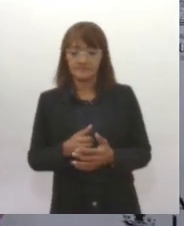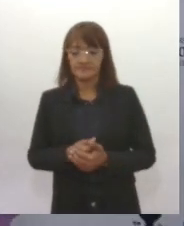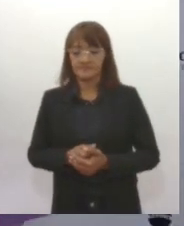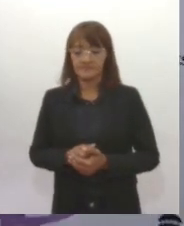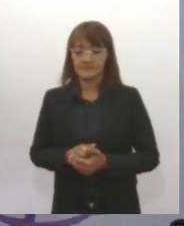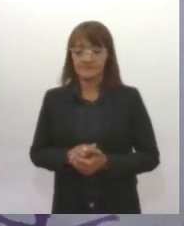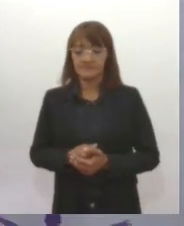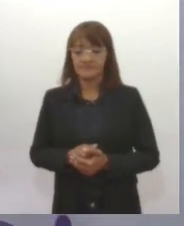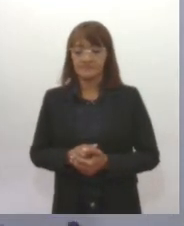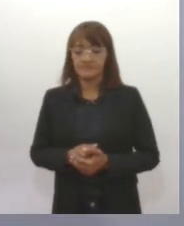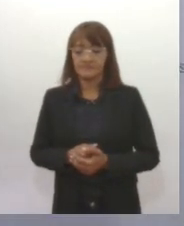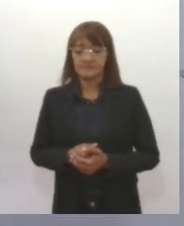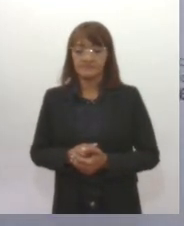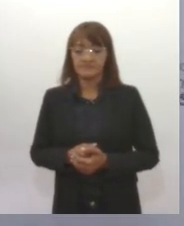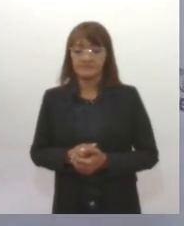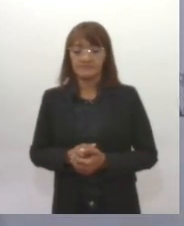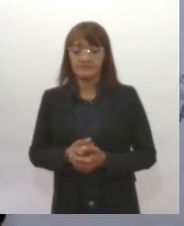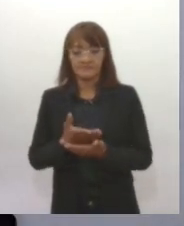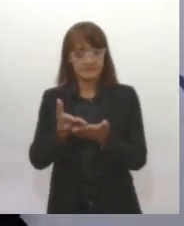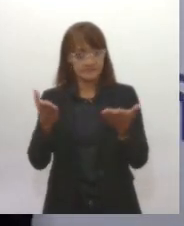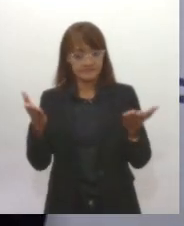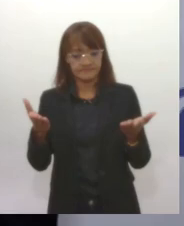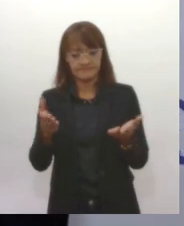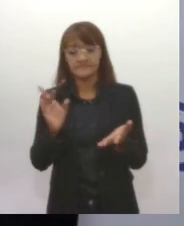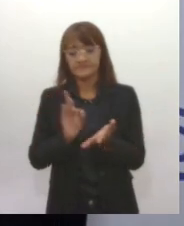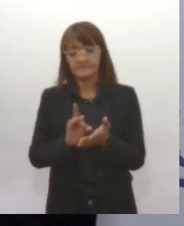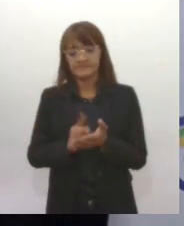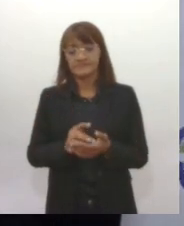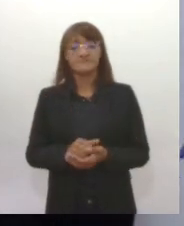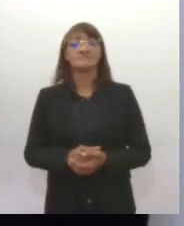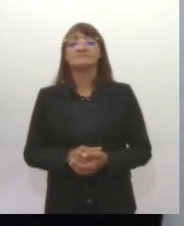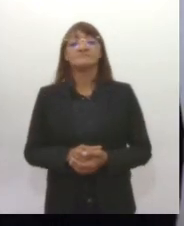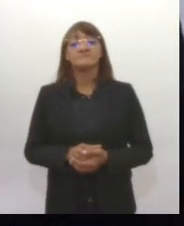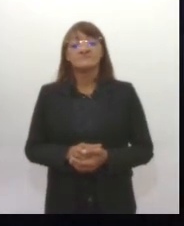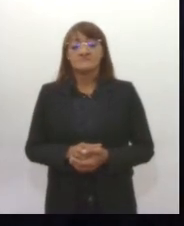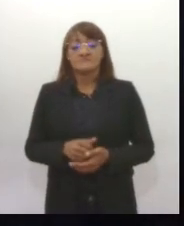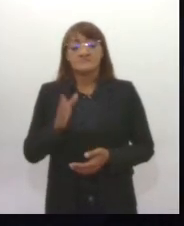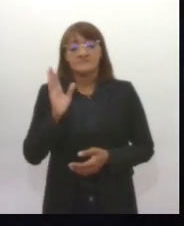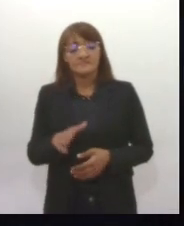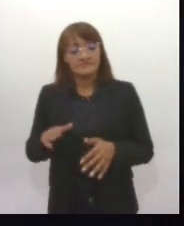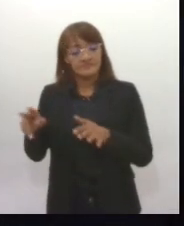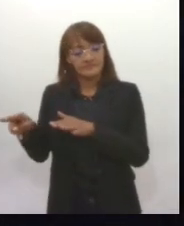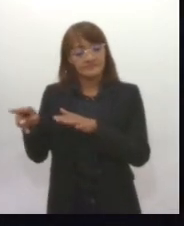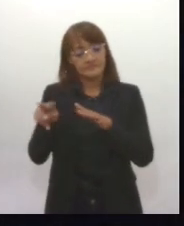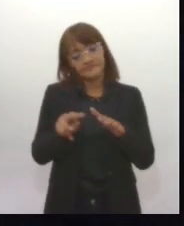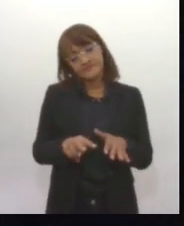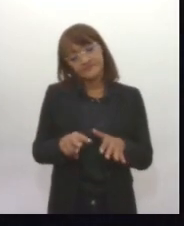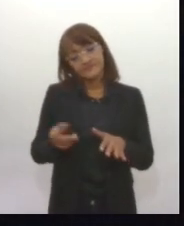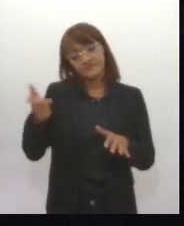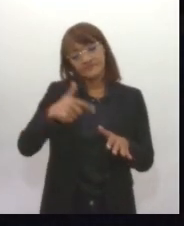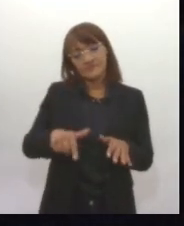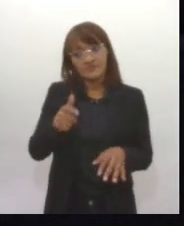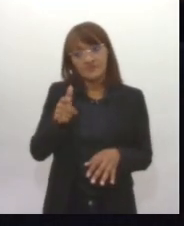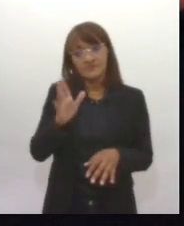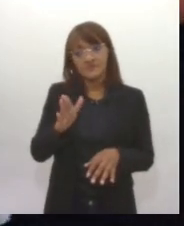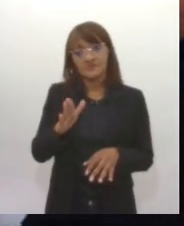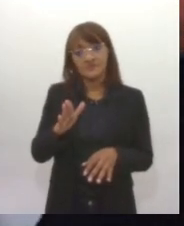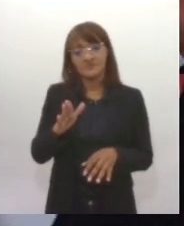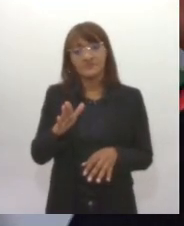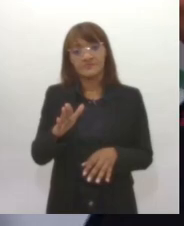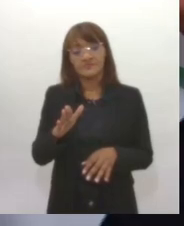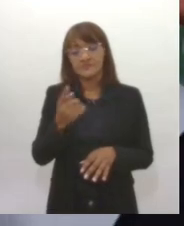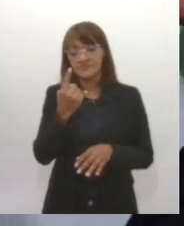Lese. Sem dúvida nenhuma, recorrente, essa semana, outro jovem, graças a Deus, conseguiu ser salvo. Num